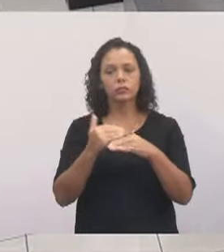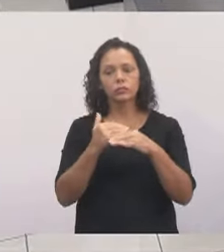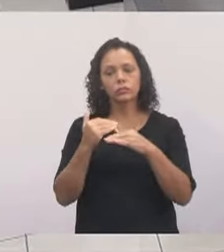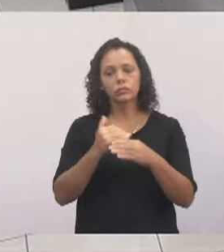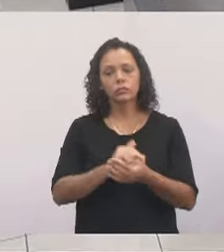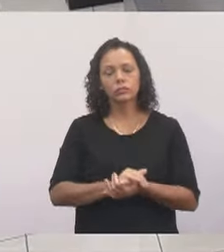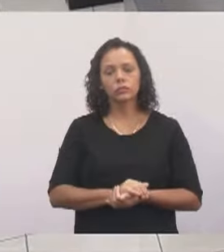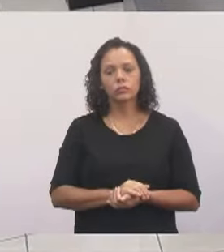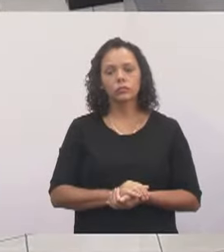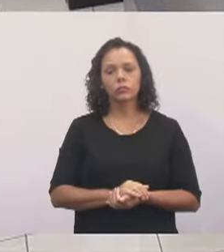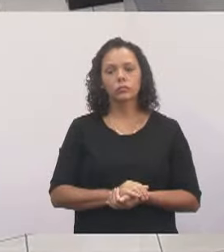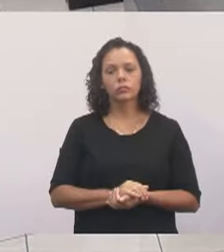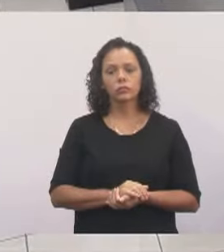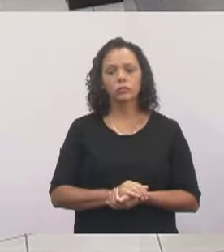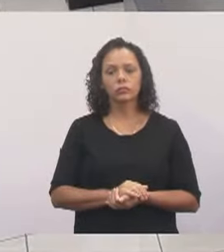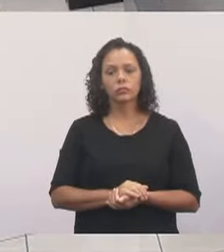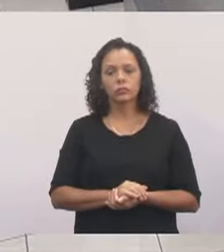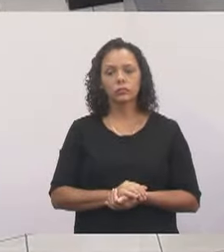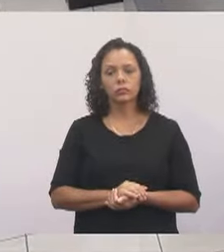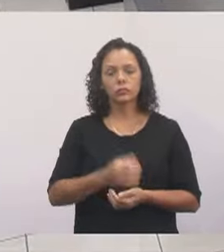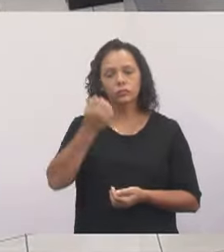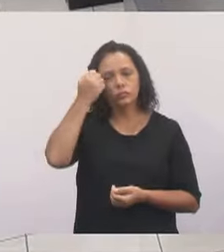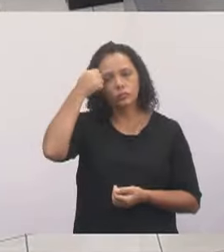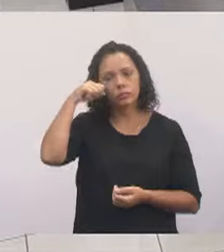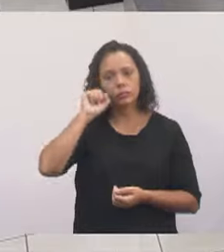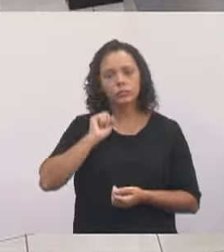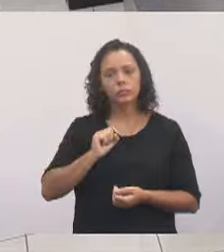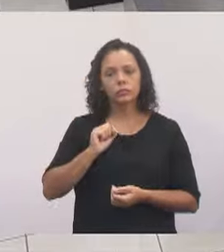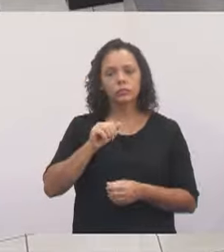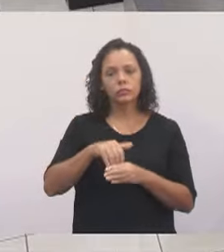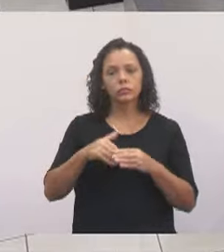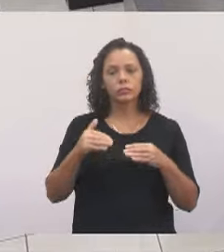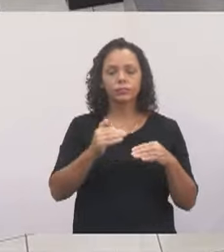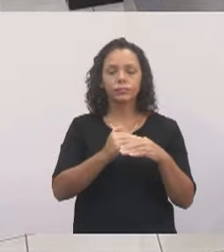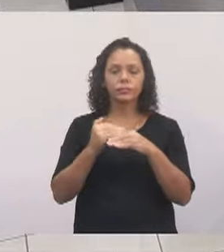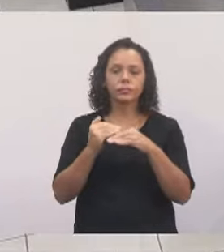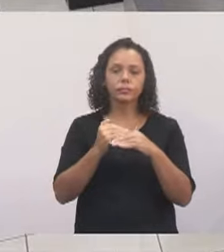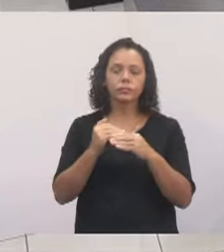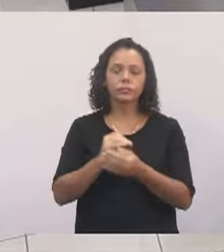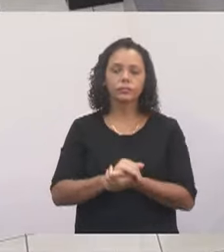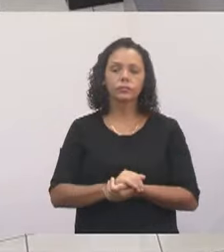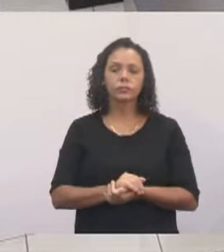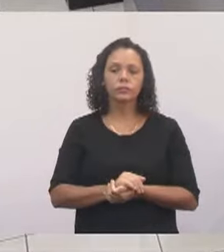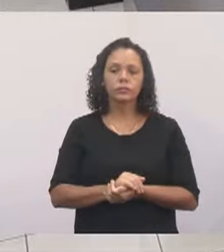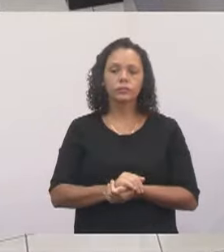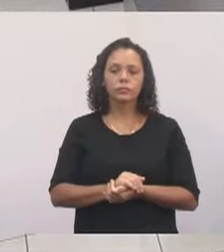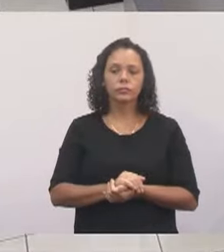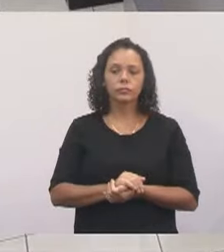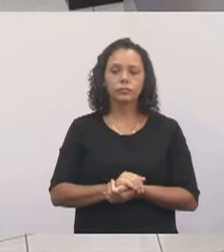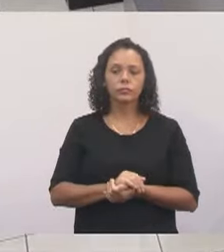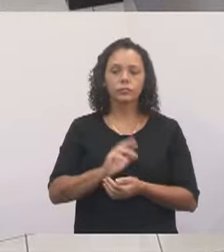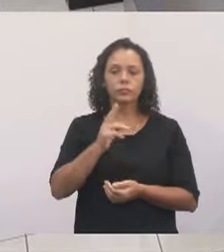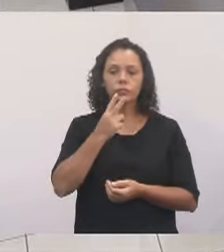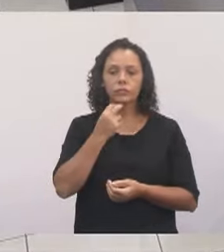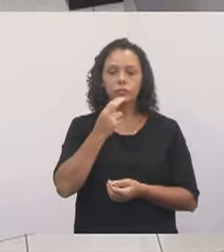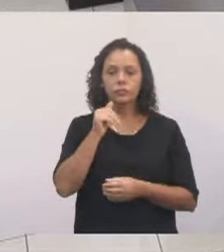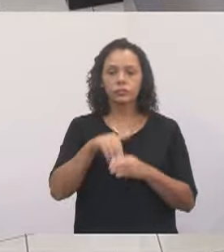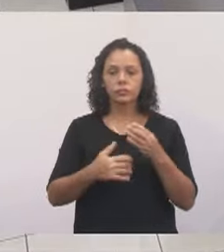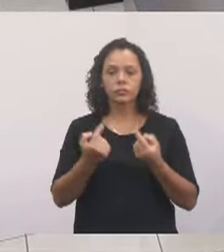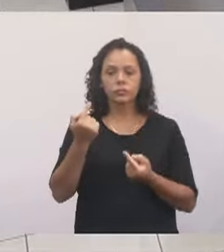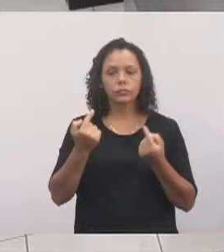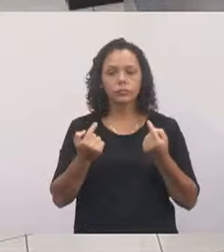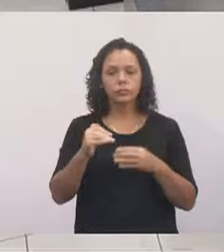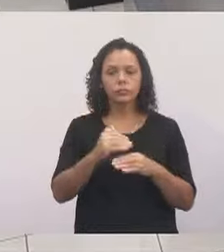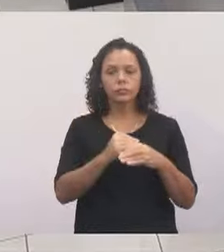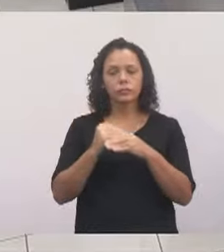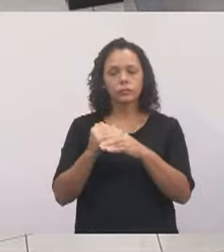aí. Como vota a vereadora Sônia Patas da Amizade? Favorável. Como vota o vereador Valmir do Parque Meia Lua? Meu